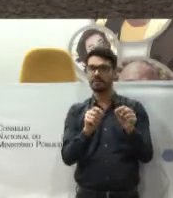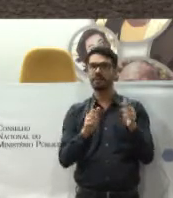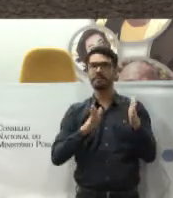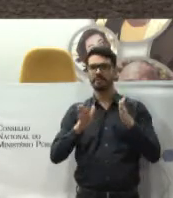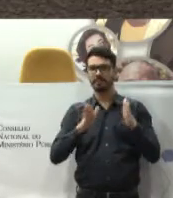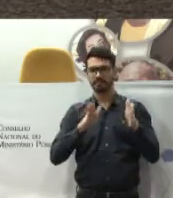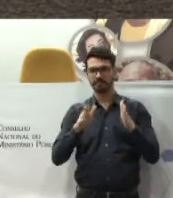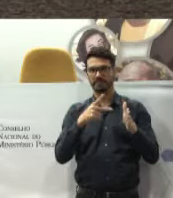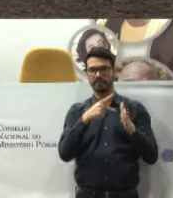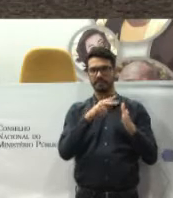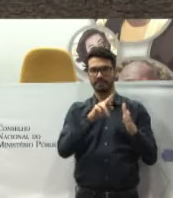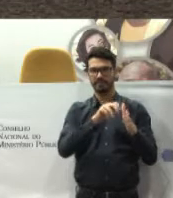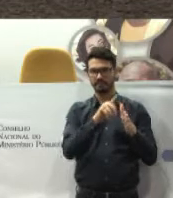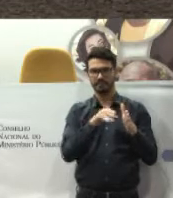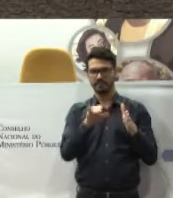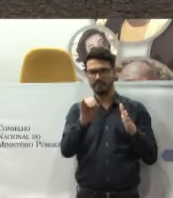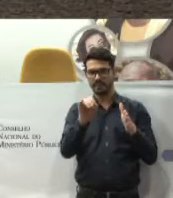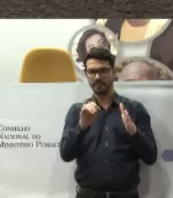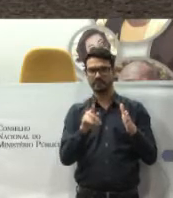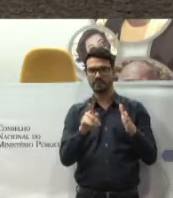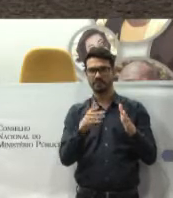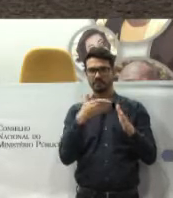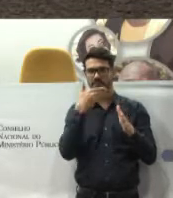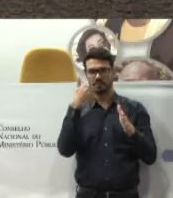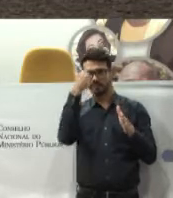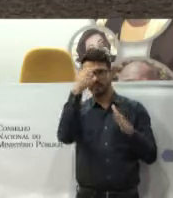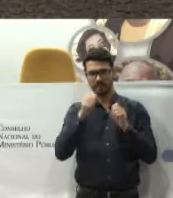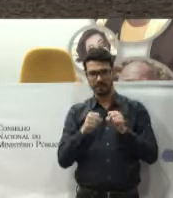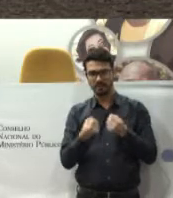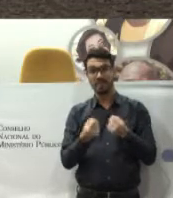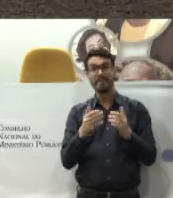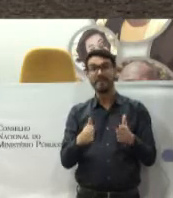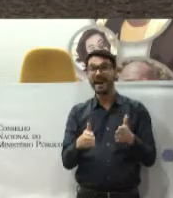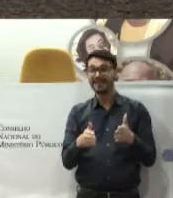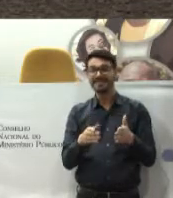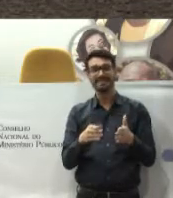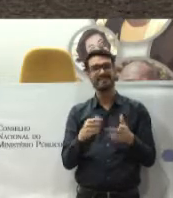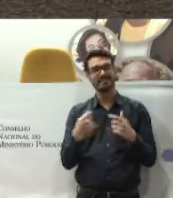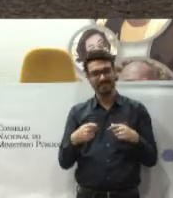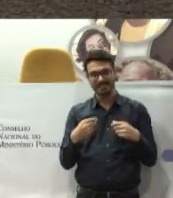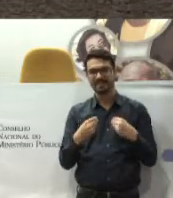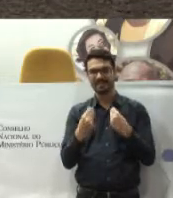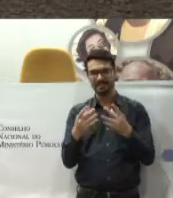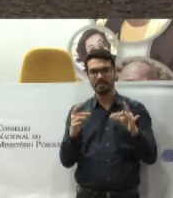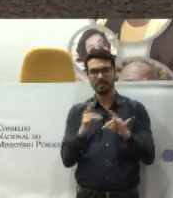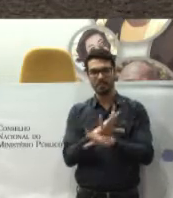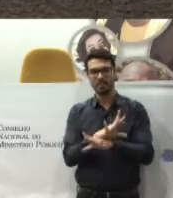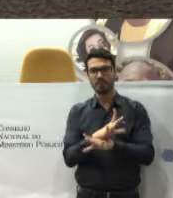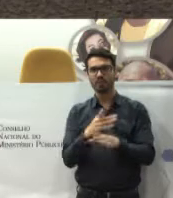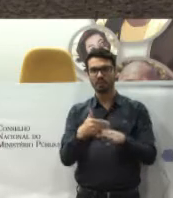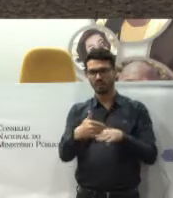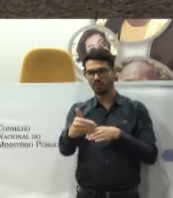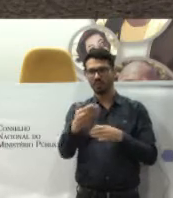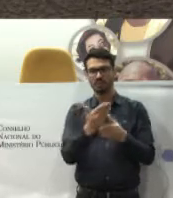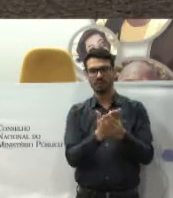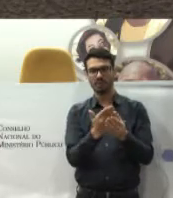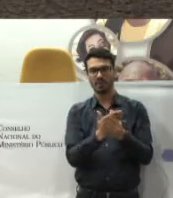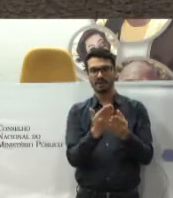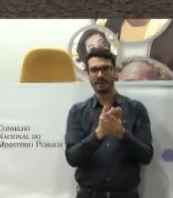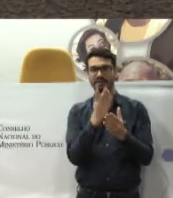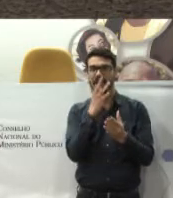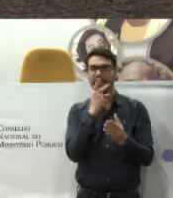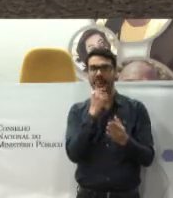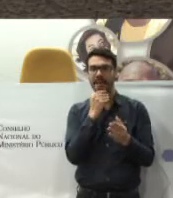tem que ter uma noção de melhores esforços, mas alguma coisa tem que ter. Não dá para projetar um processo que vai durar